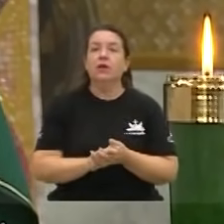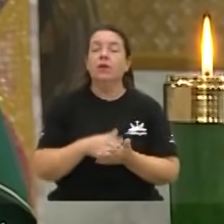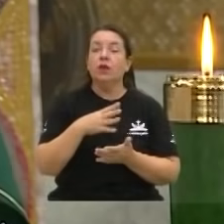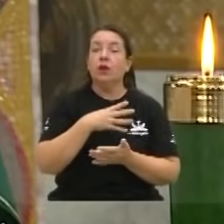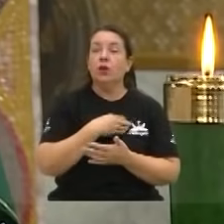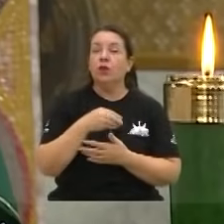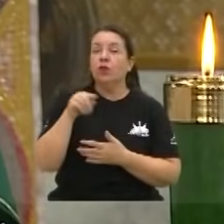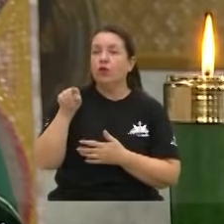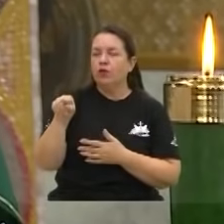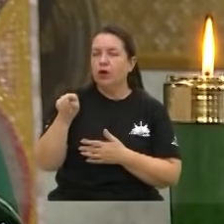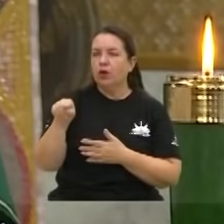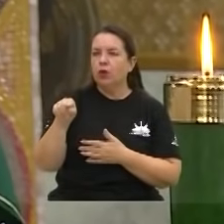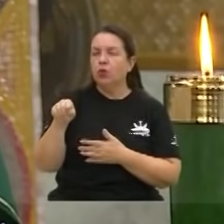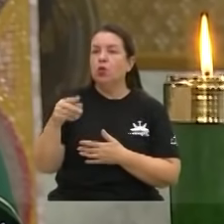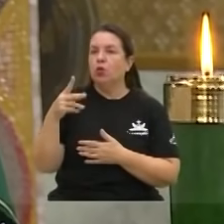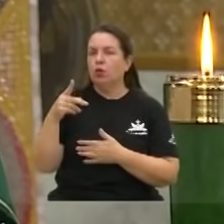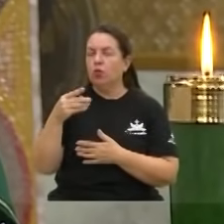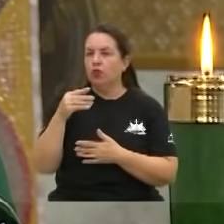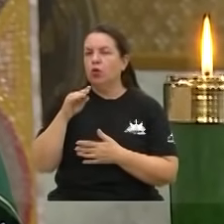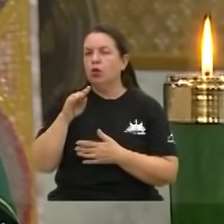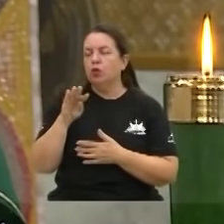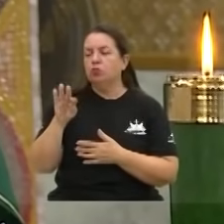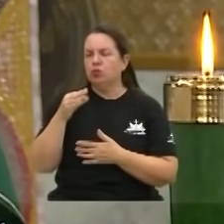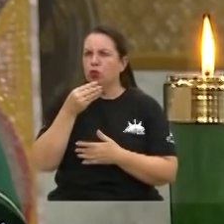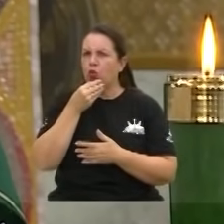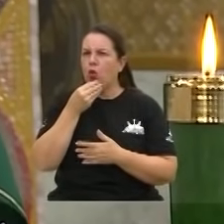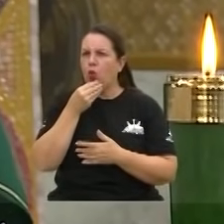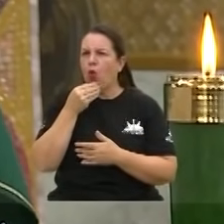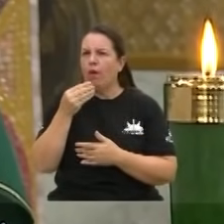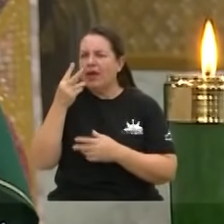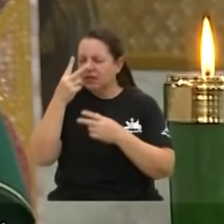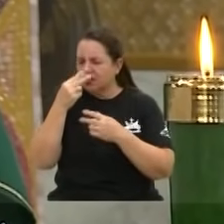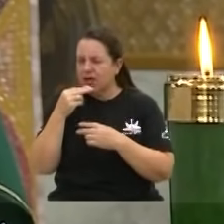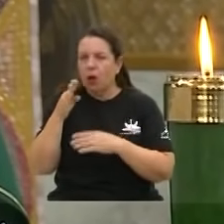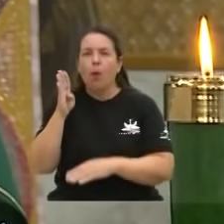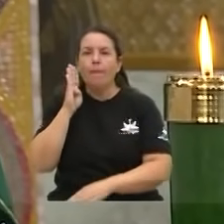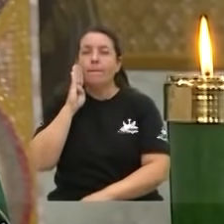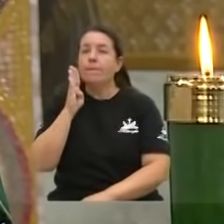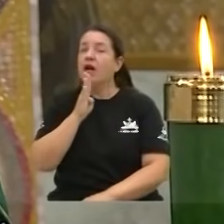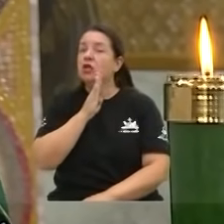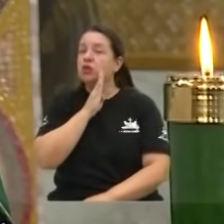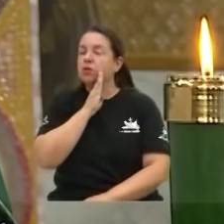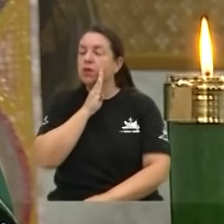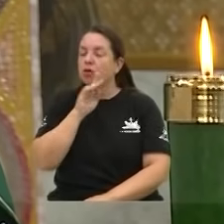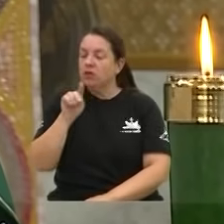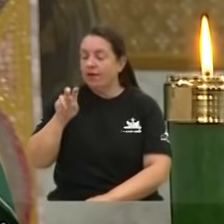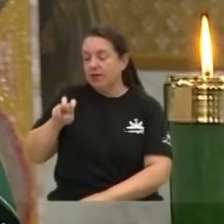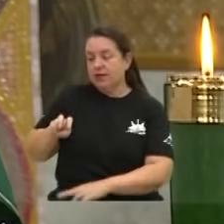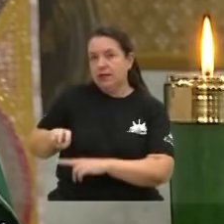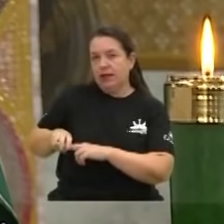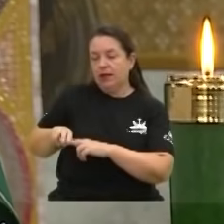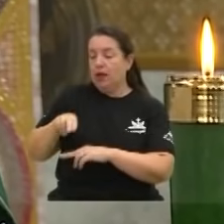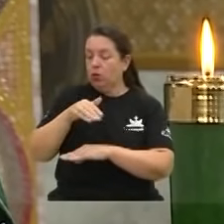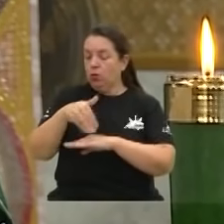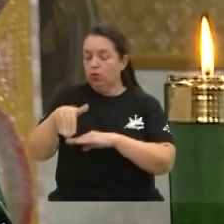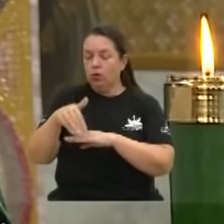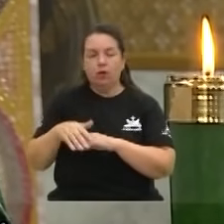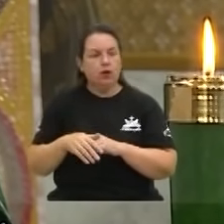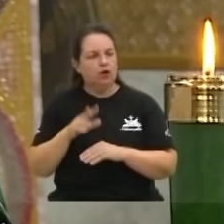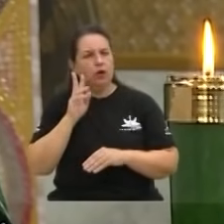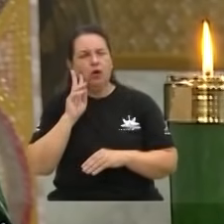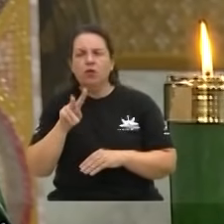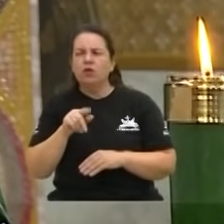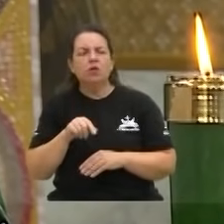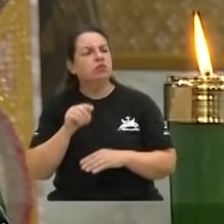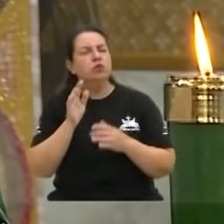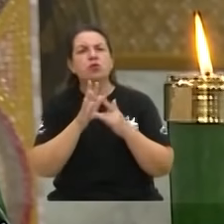Timeu, Bartimeu, cego e mendigo, estava sentado à beira do caminho. Quando ouviu dizer